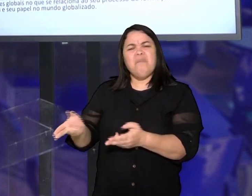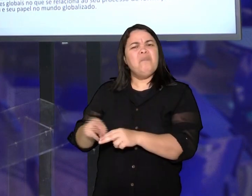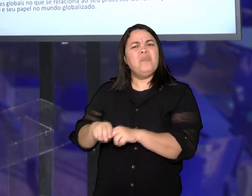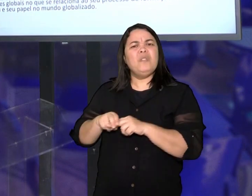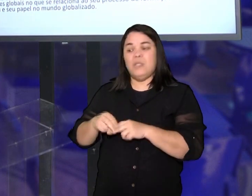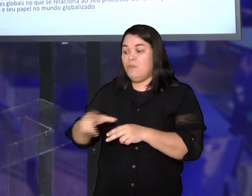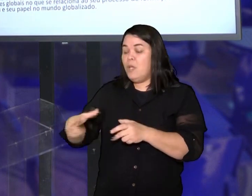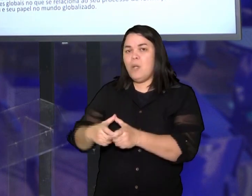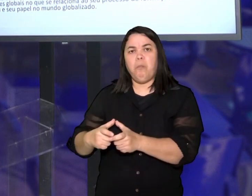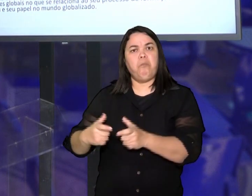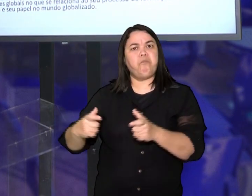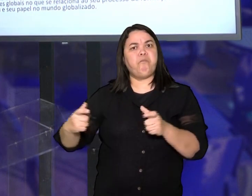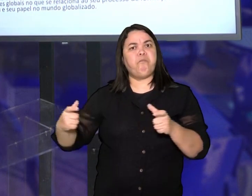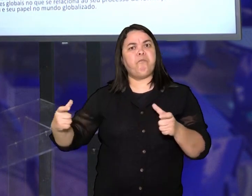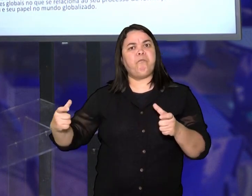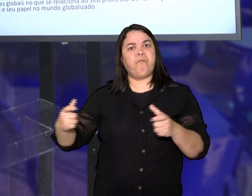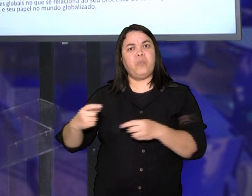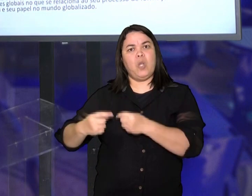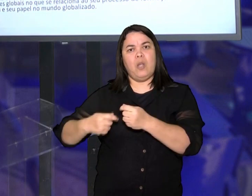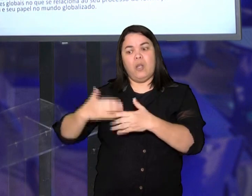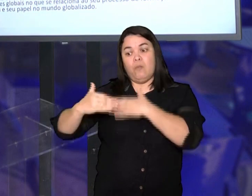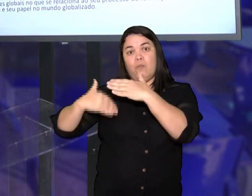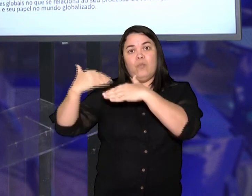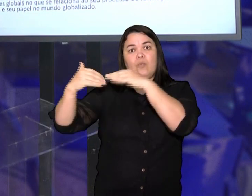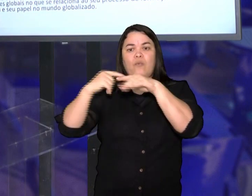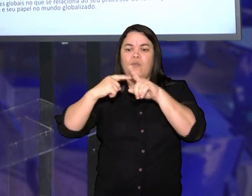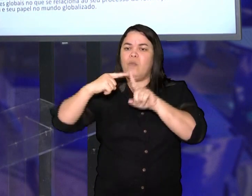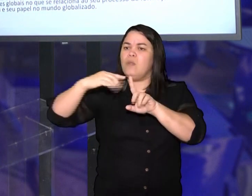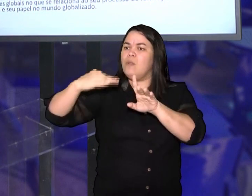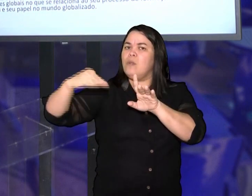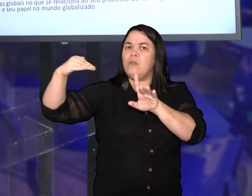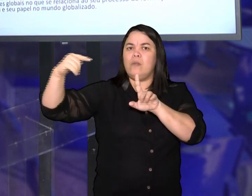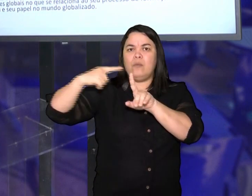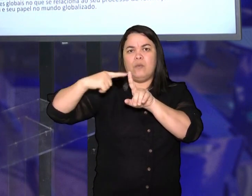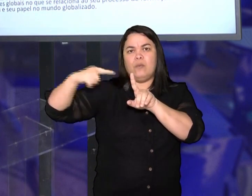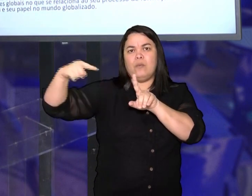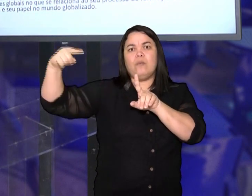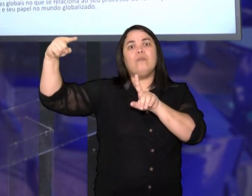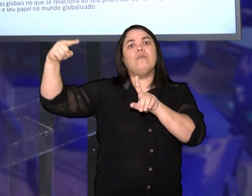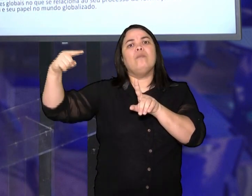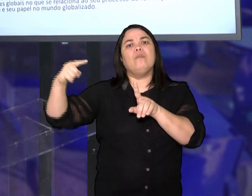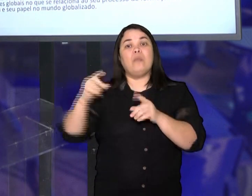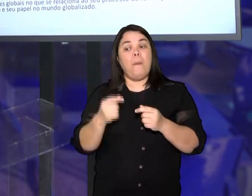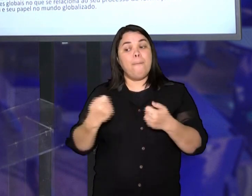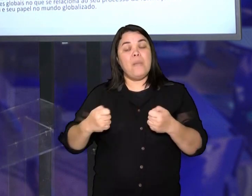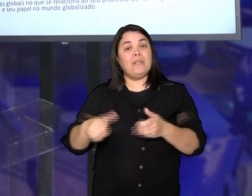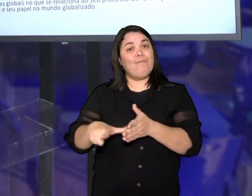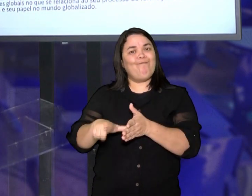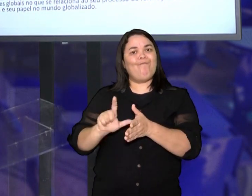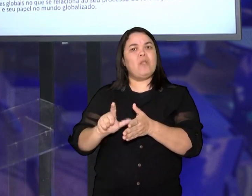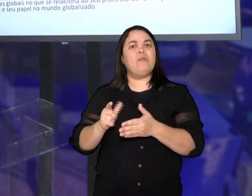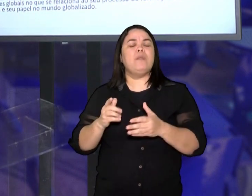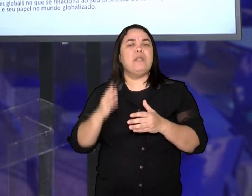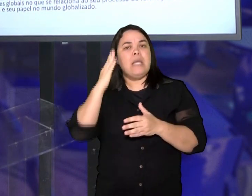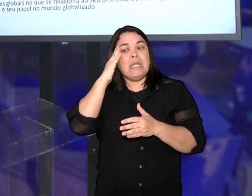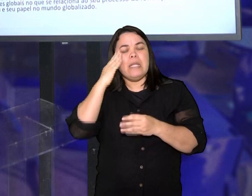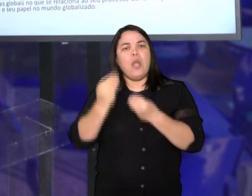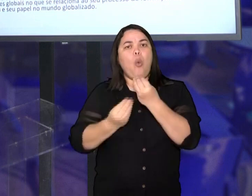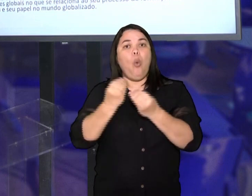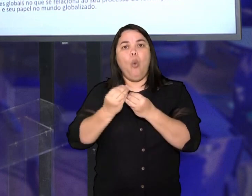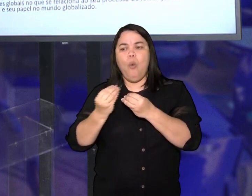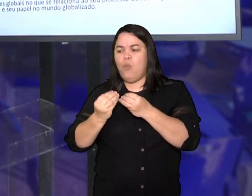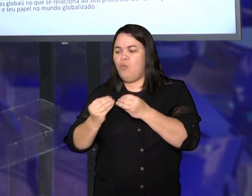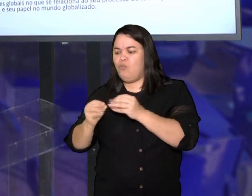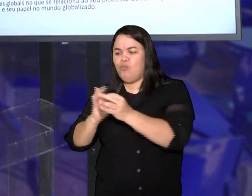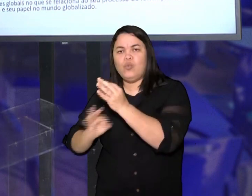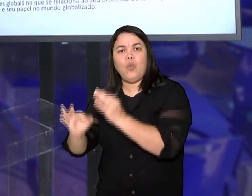de desenvolvimento, é importante que a gente entenda um pouco desse processo histórico de formação dessas cidades. Primeiro que